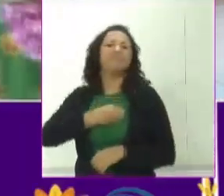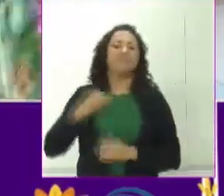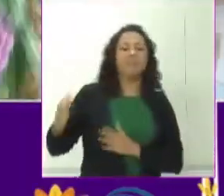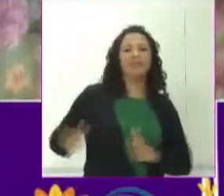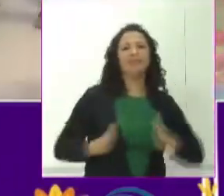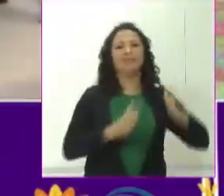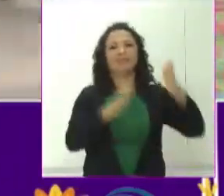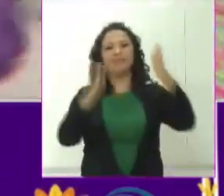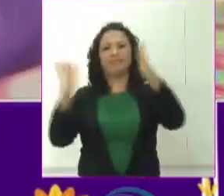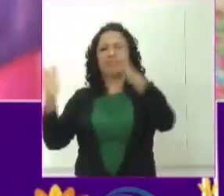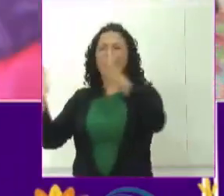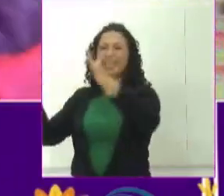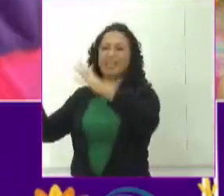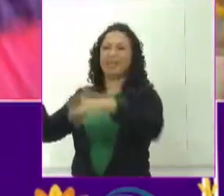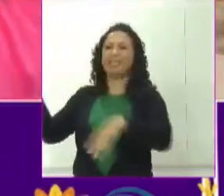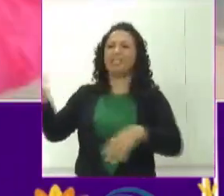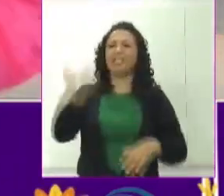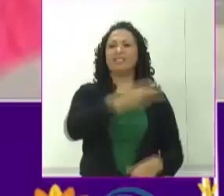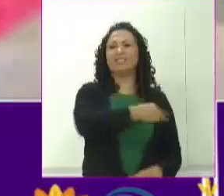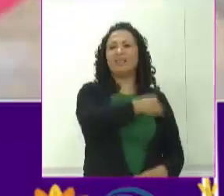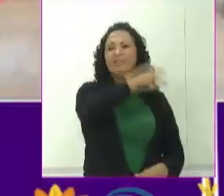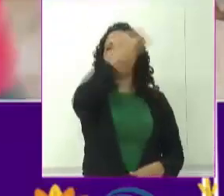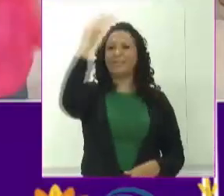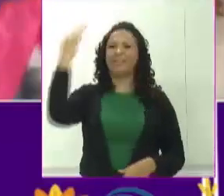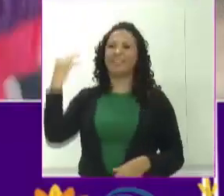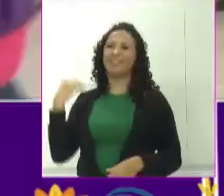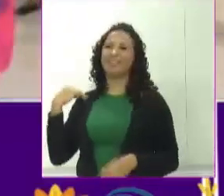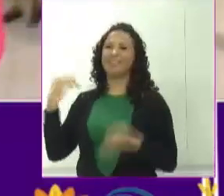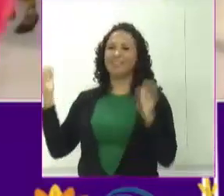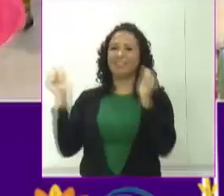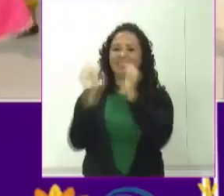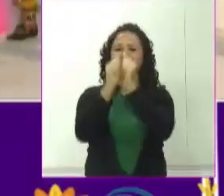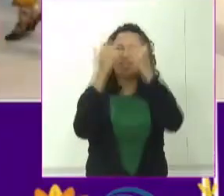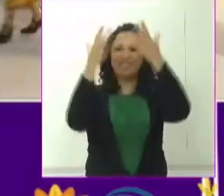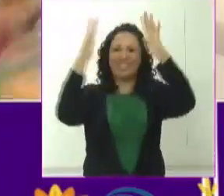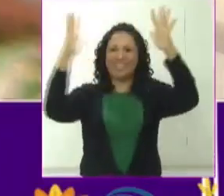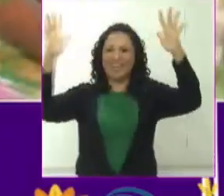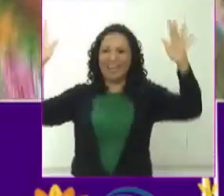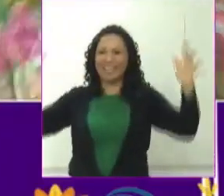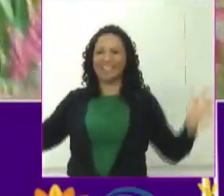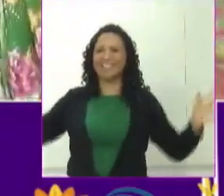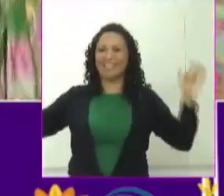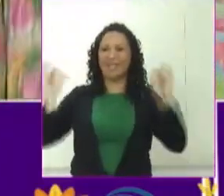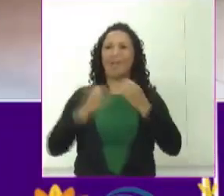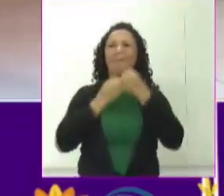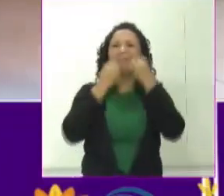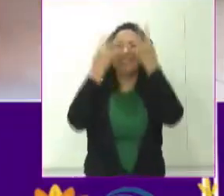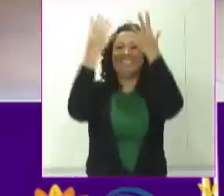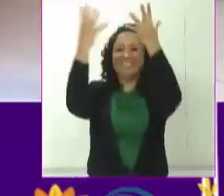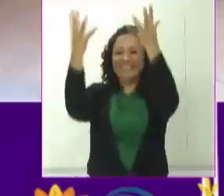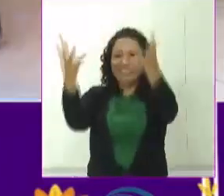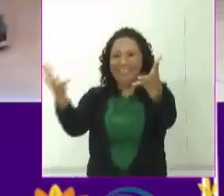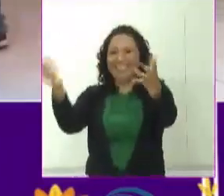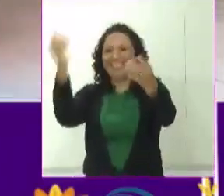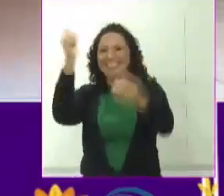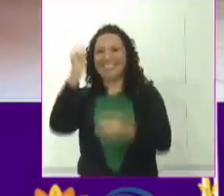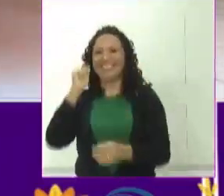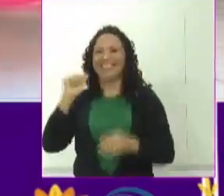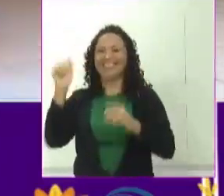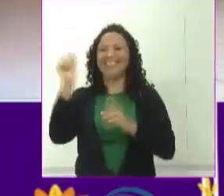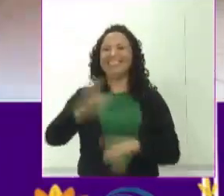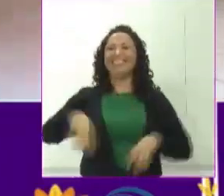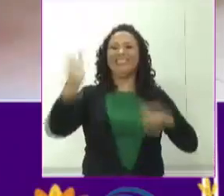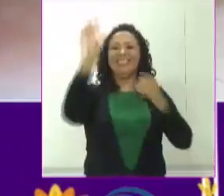caminhos. Ave Maria, cheia de graça, o Senhor é convosco. Bendita sois vós entre as mulheres, bendito é o fruto do